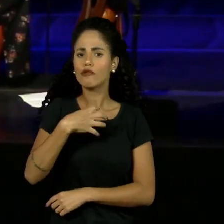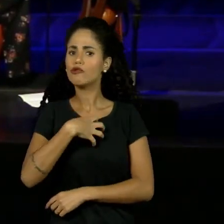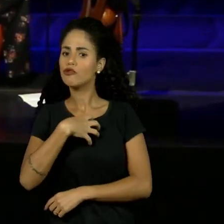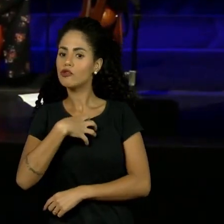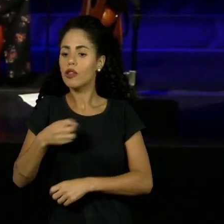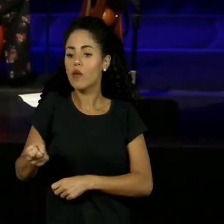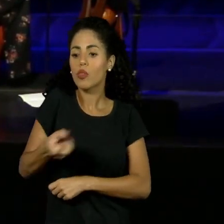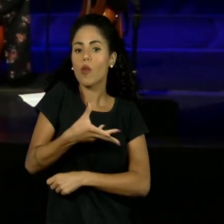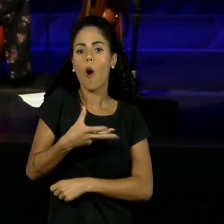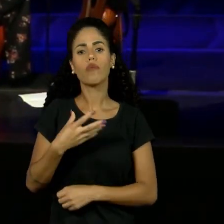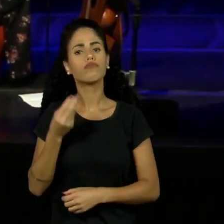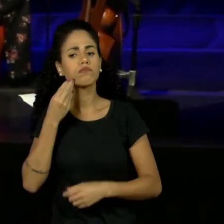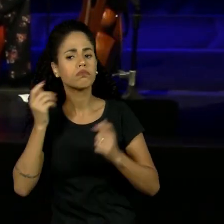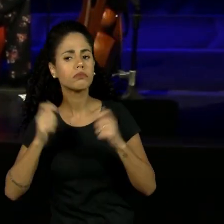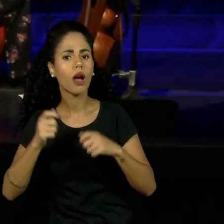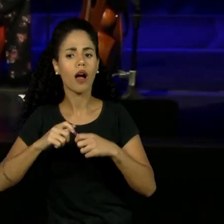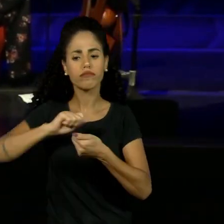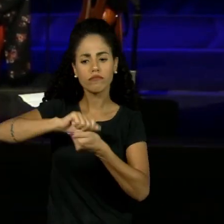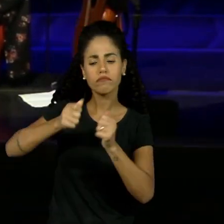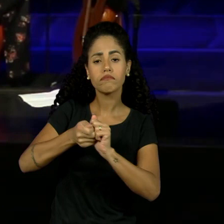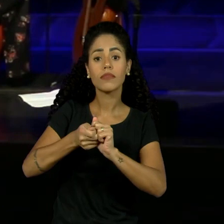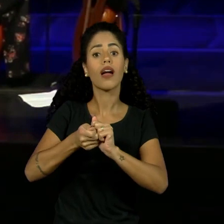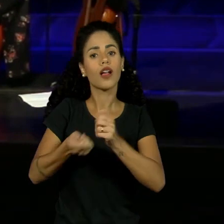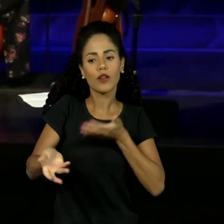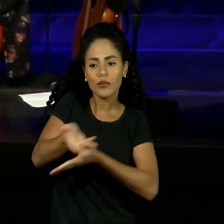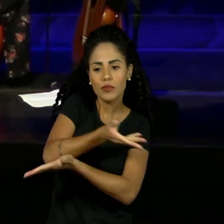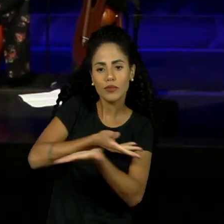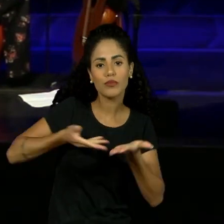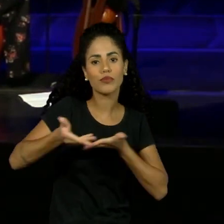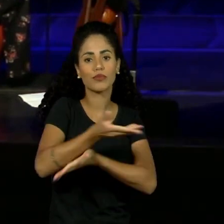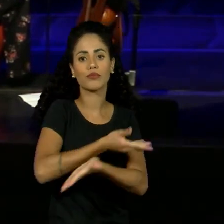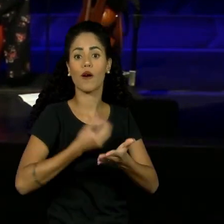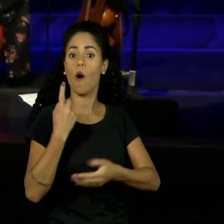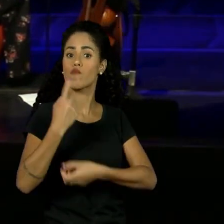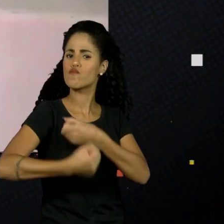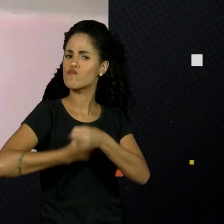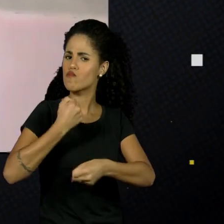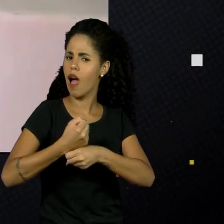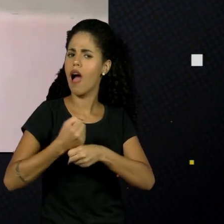sonoridades vocais e convivemos durante um ano inteiro.